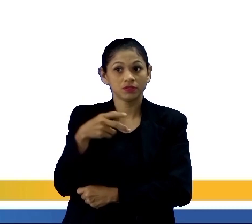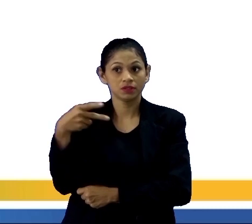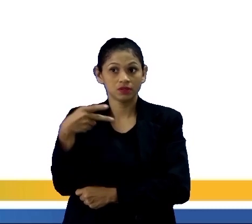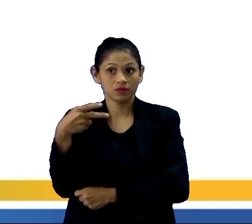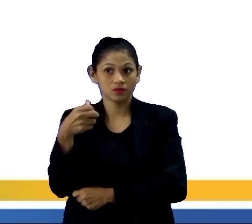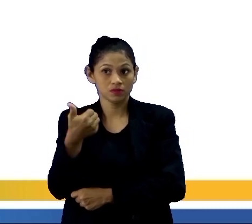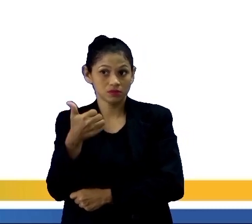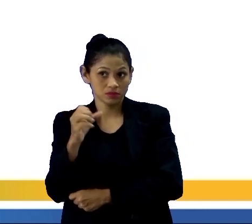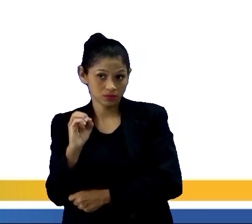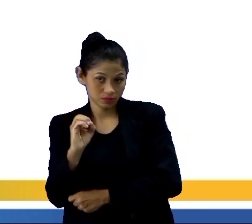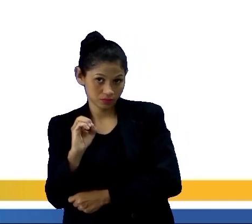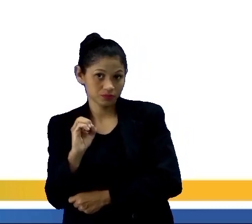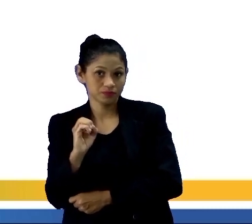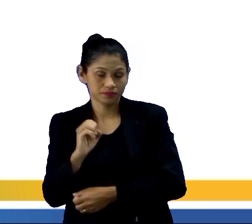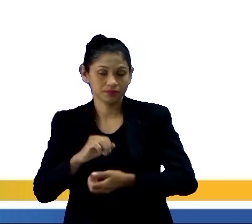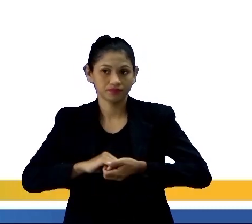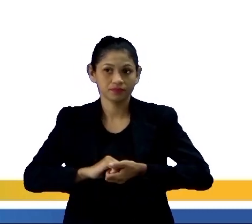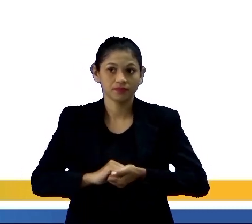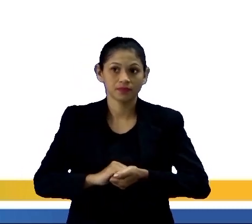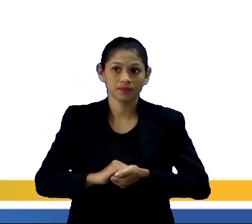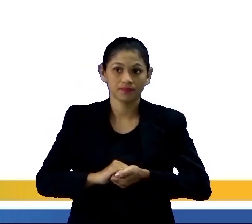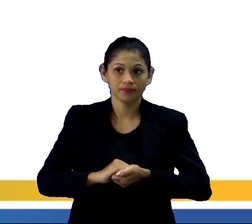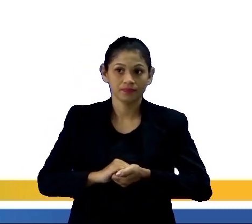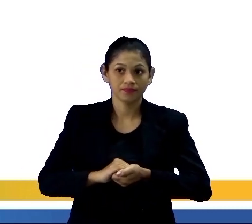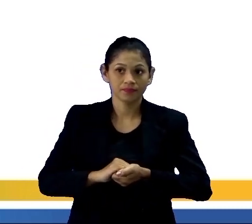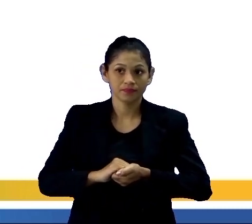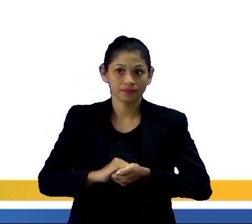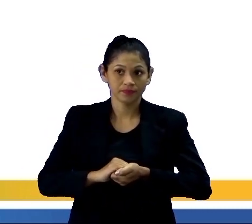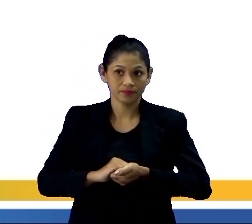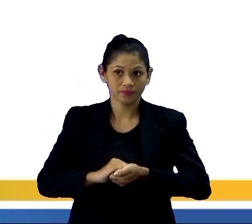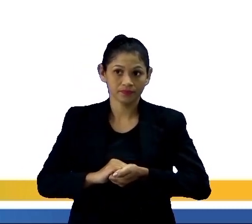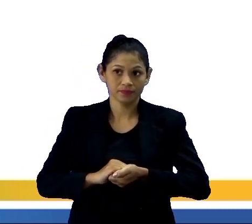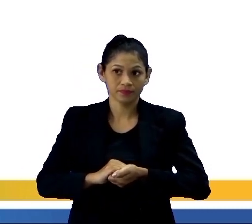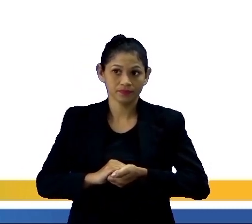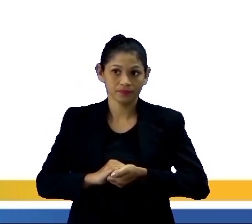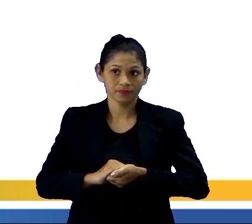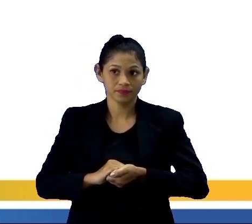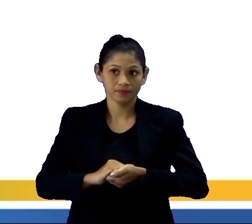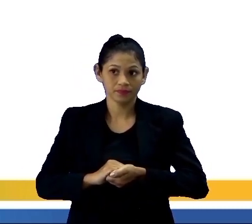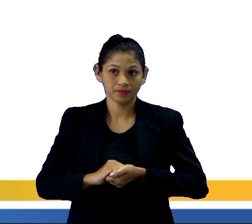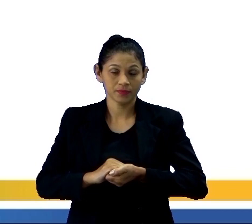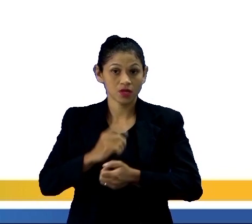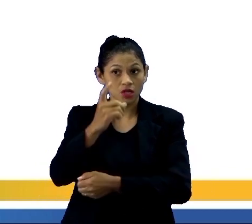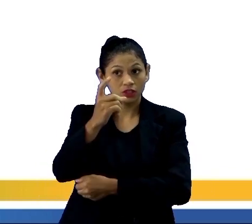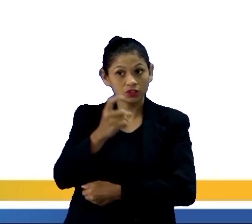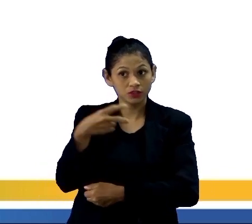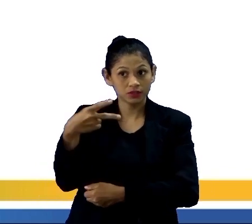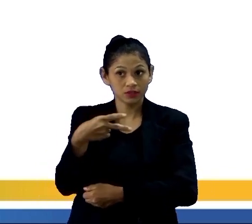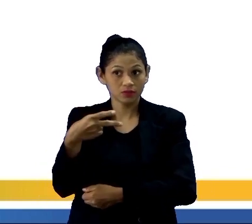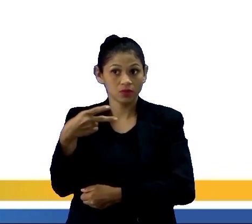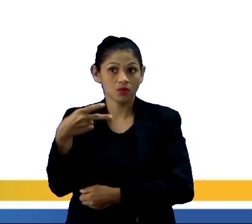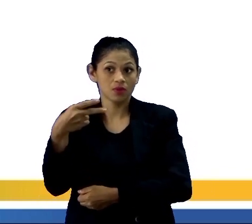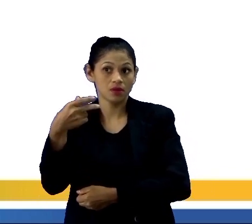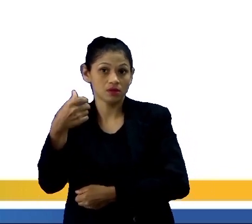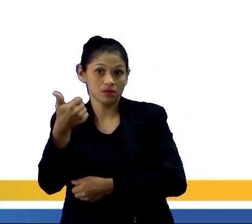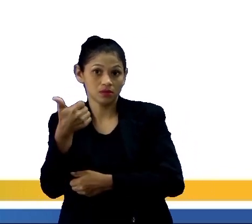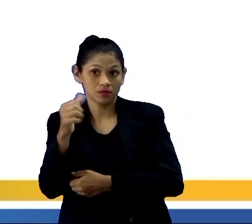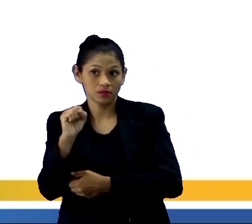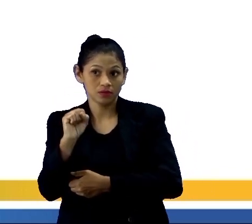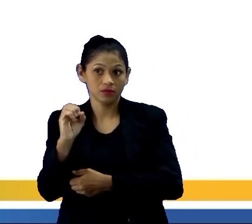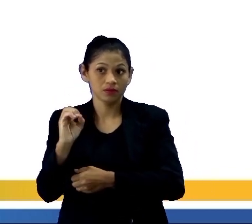3, 180. Então, temos 90x igual a 180. Isolando o x, temos x